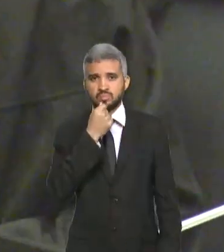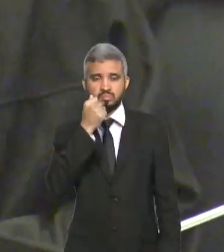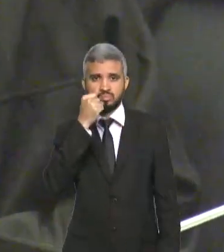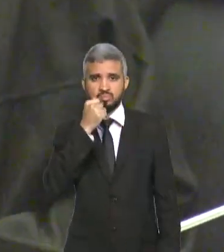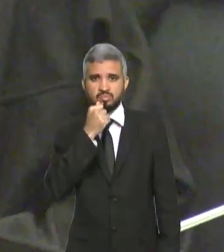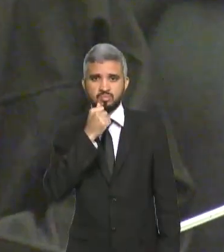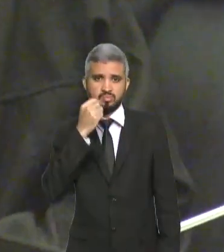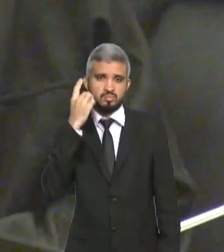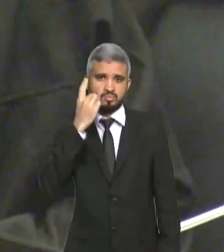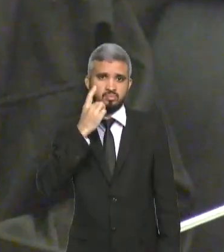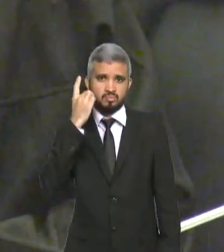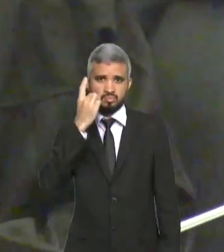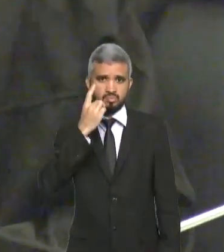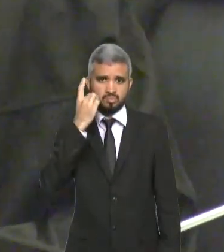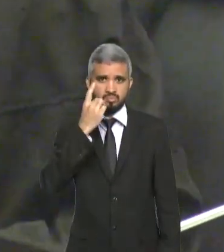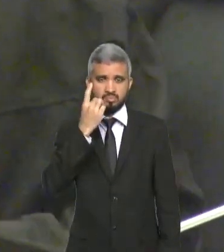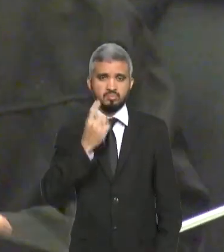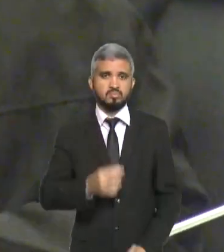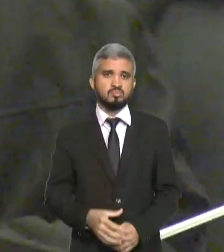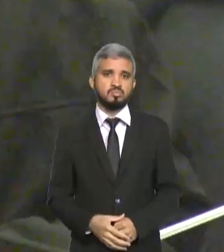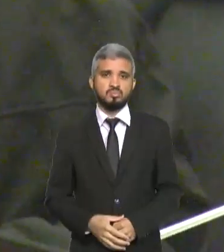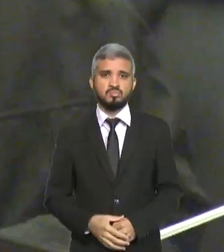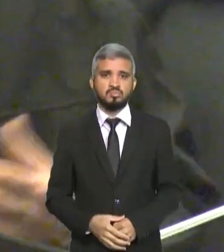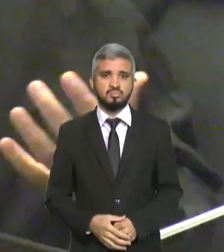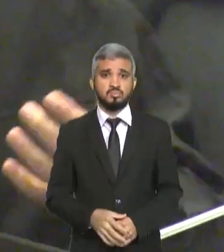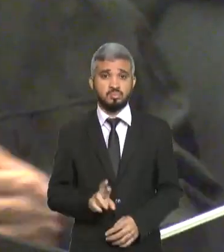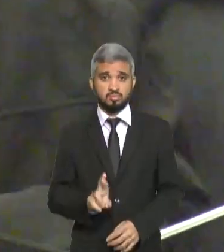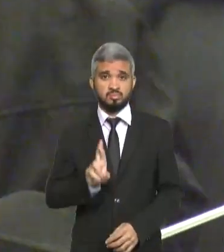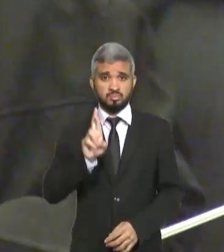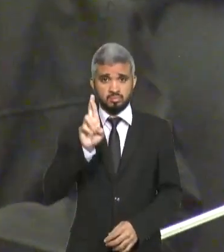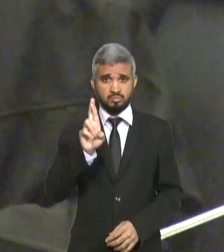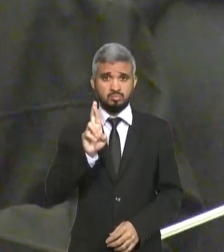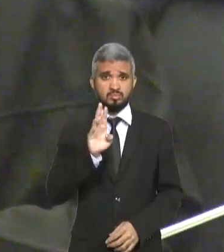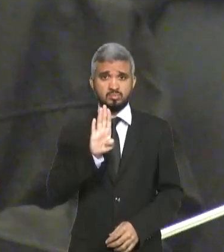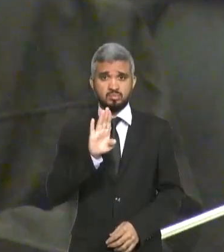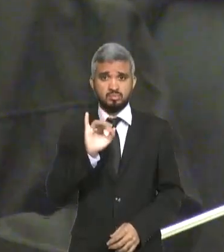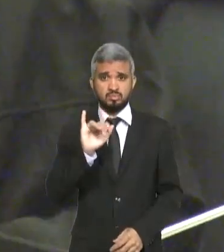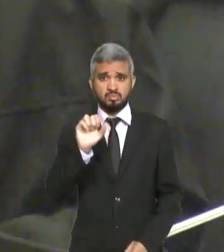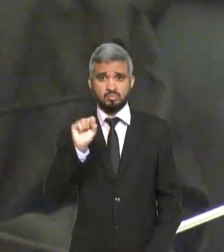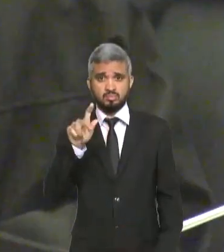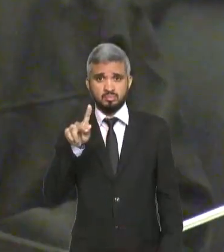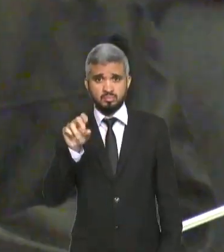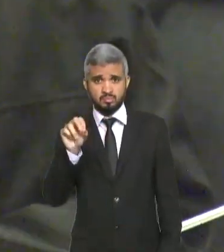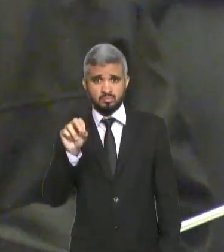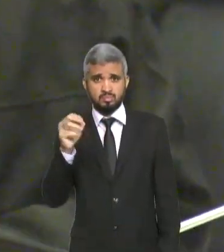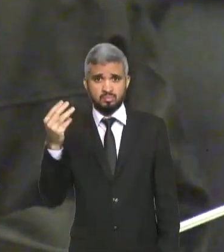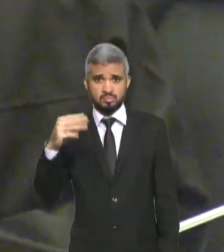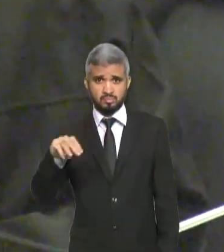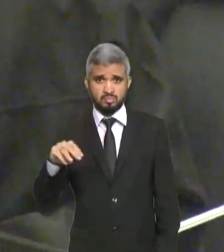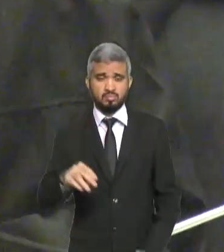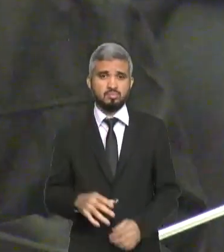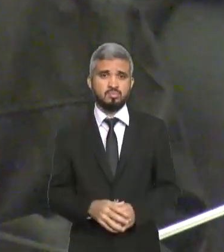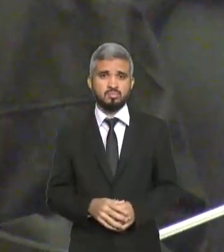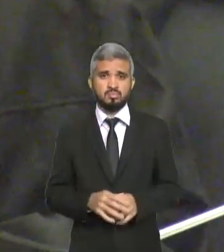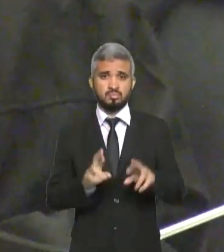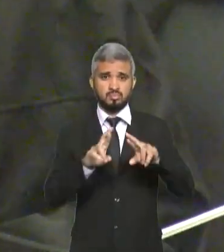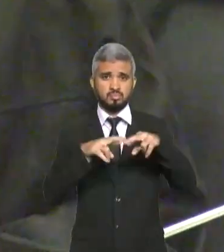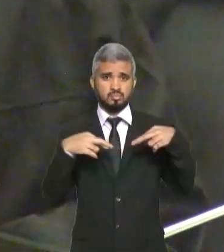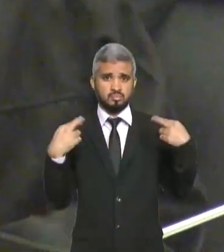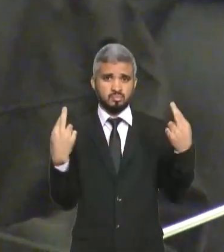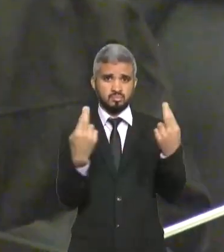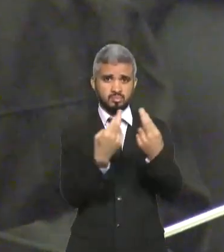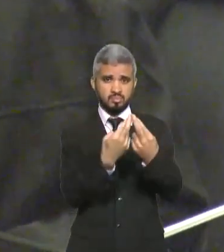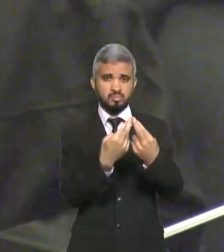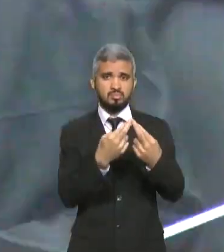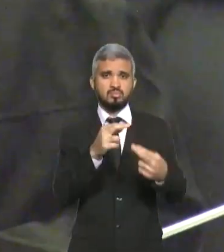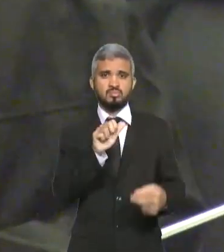deputados, em nome dos bispos do Maranhão, que estamos reunidos aí no Anil, e